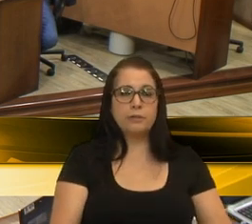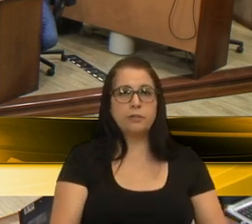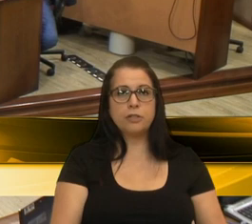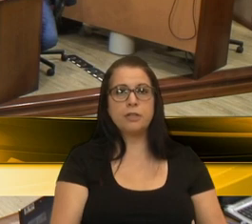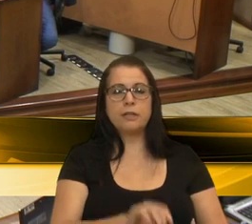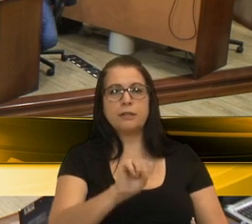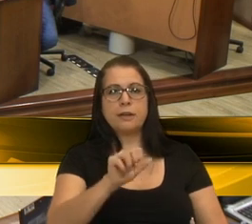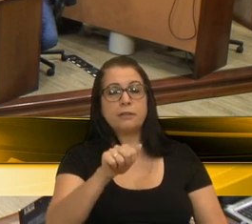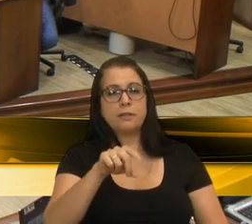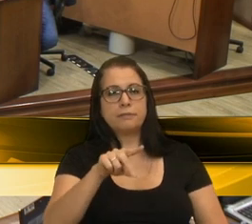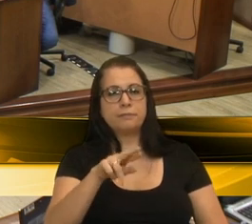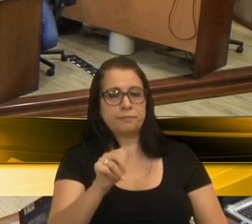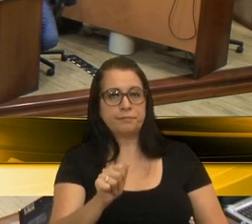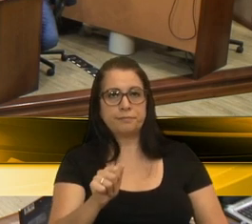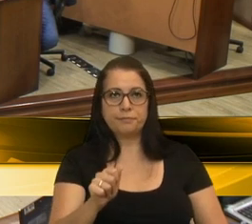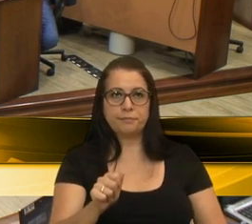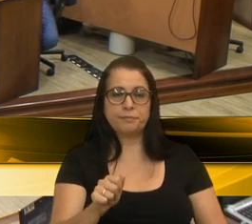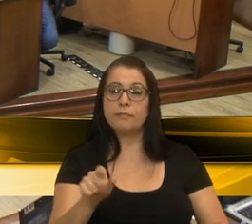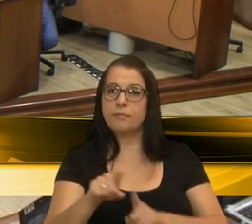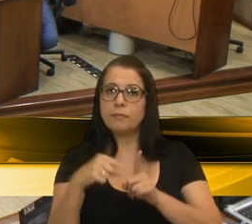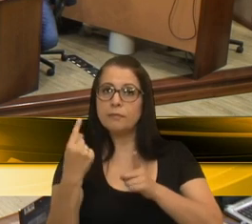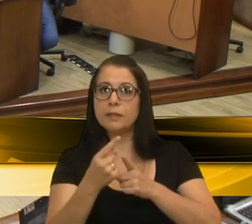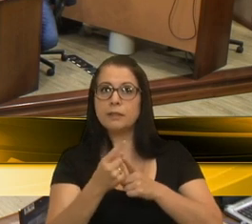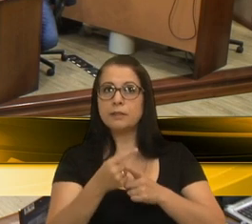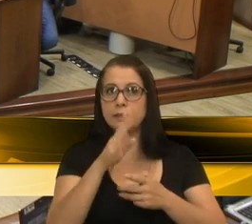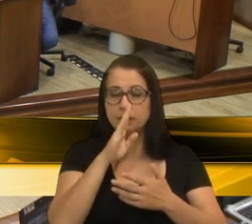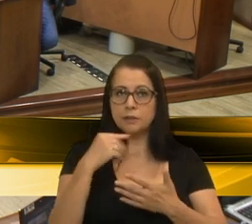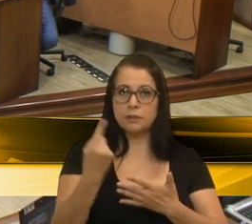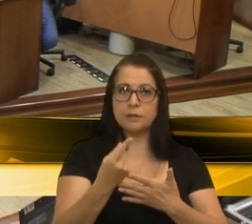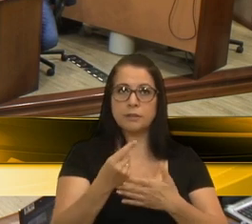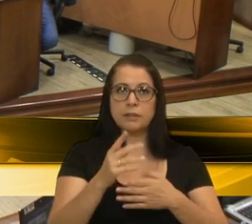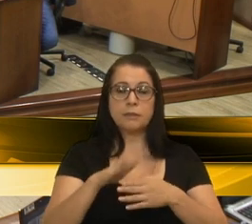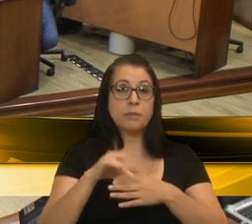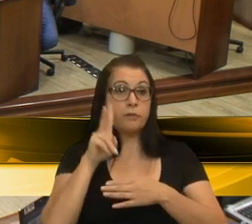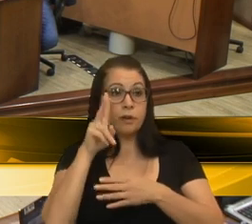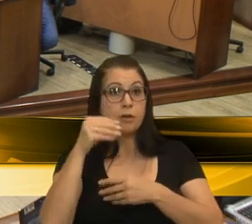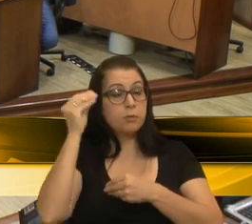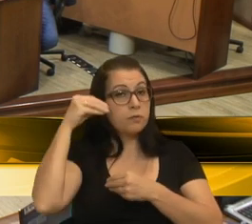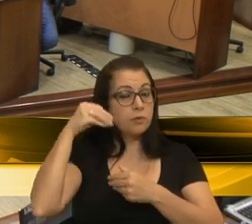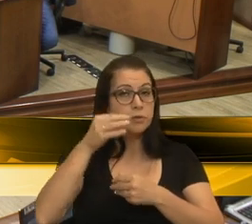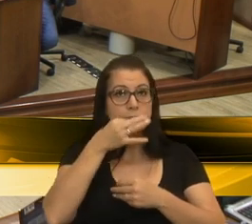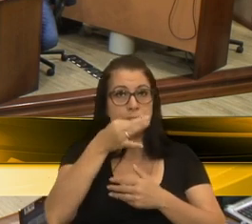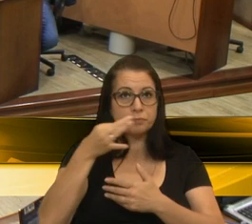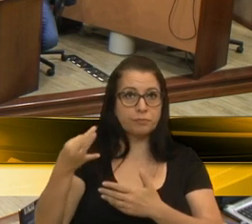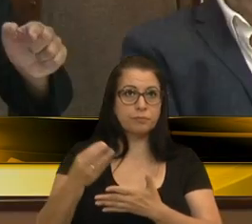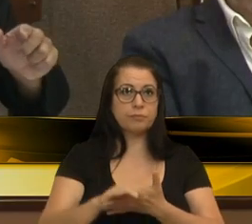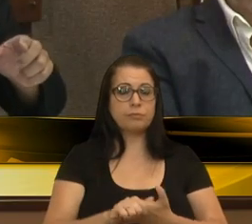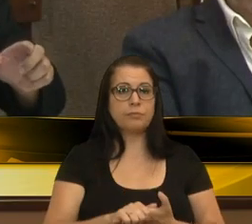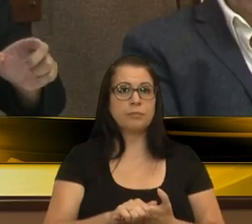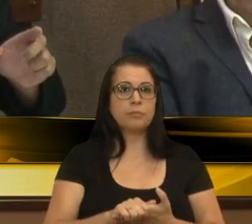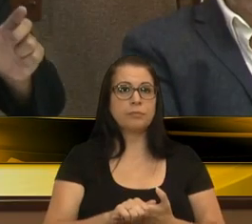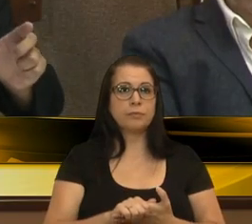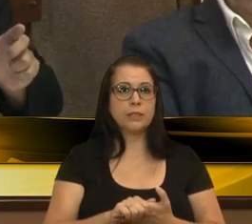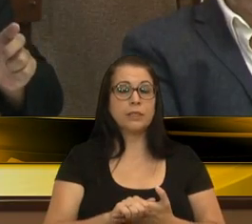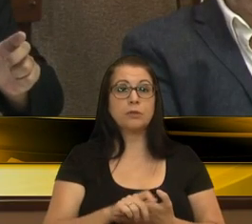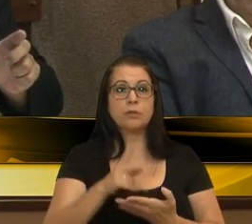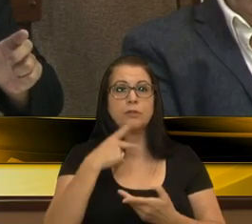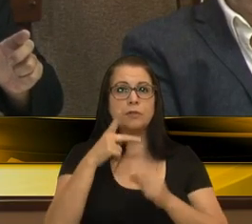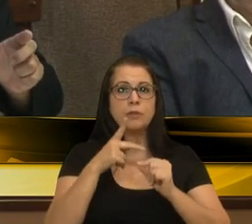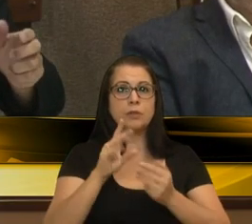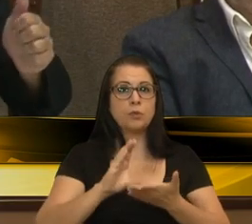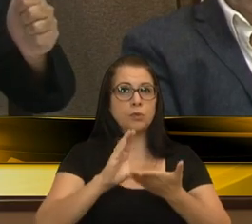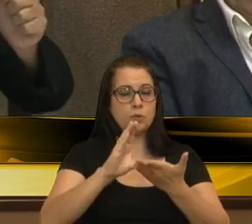quem quer que seja, que a gente tem que se calar, ou ser mais forte ou mais fraco nas opiniões. Mas no que se refere ao